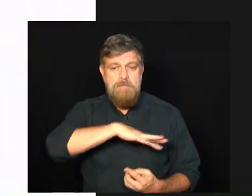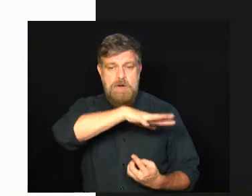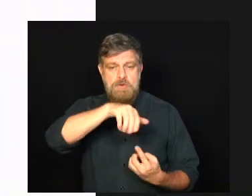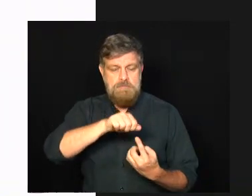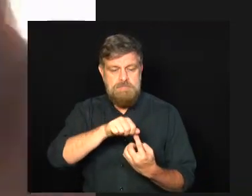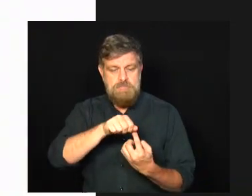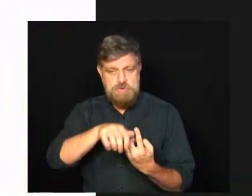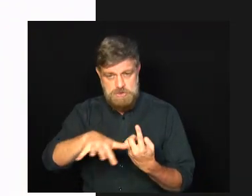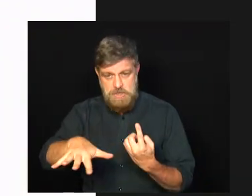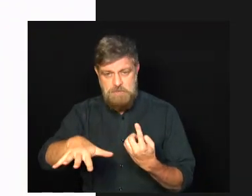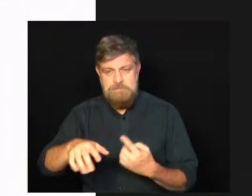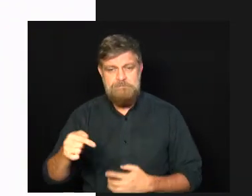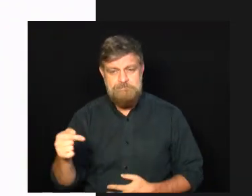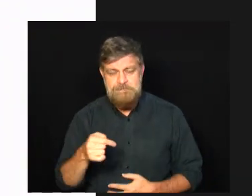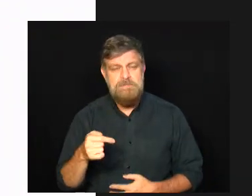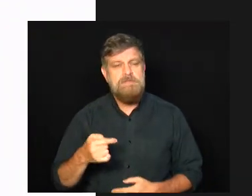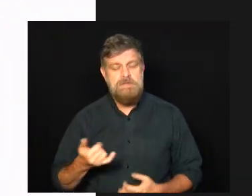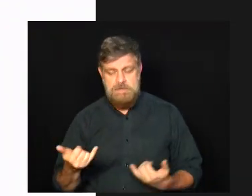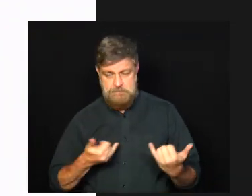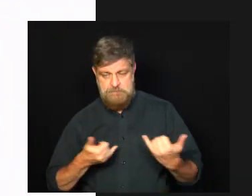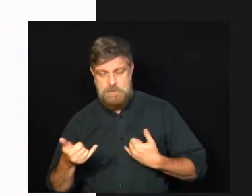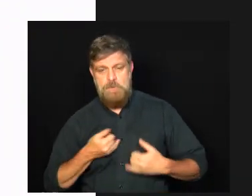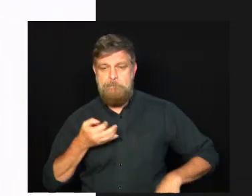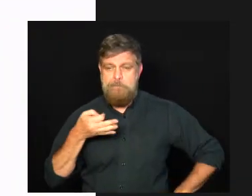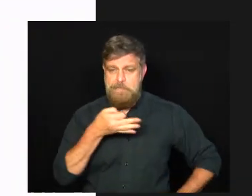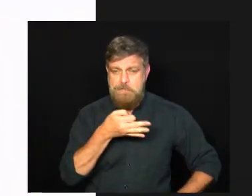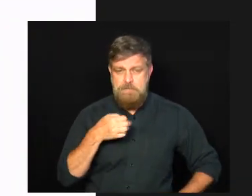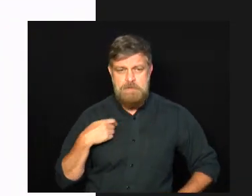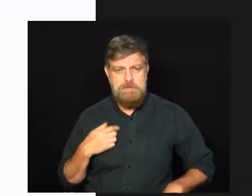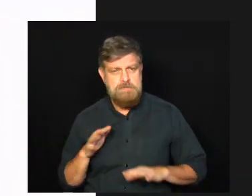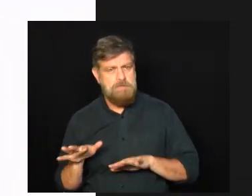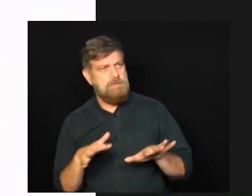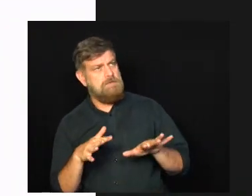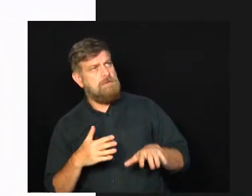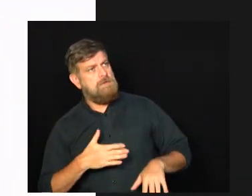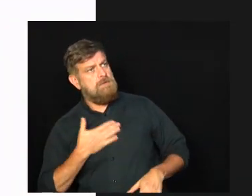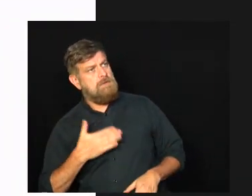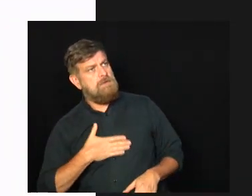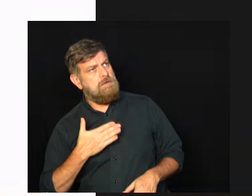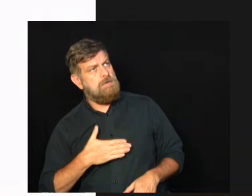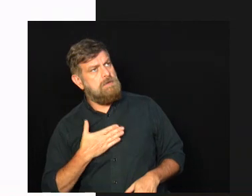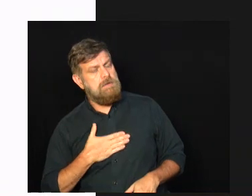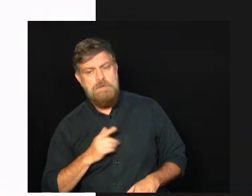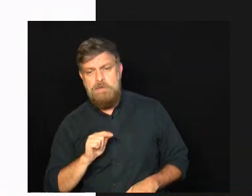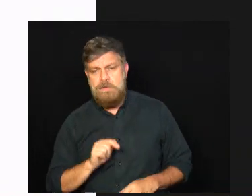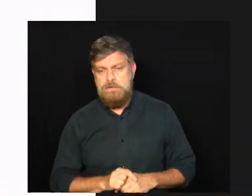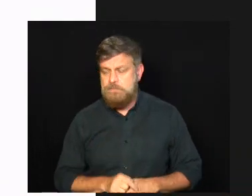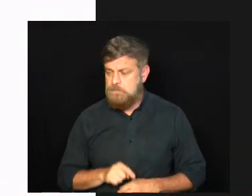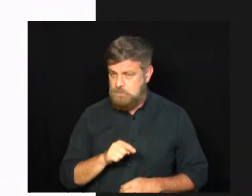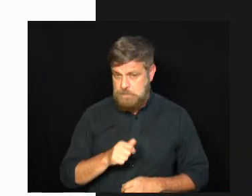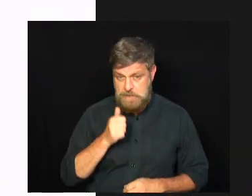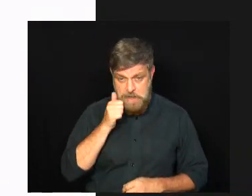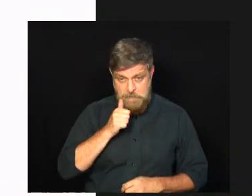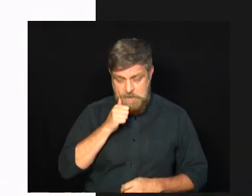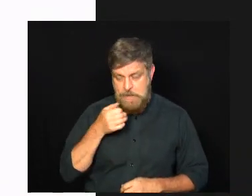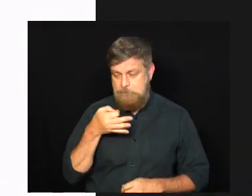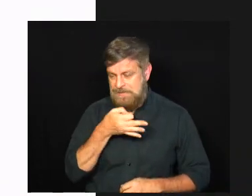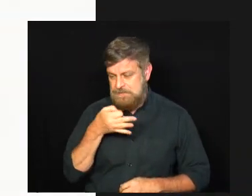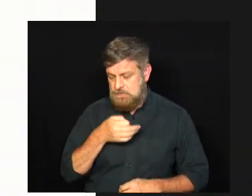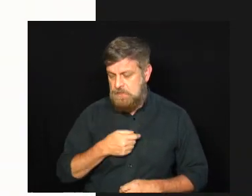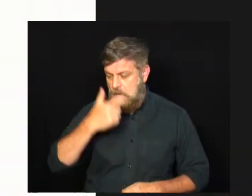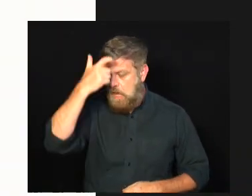abertura. E ela disse assim para nós ficamos todos assustados. Professoras, eu estou